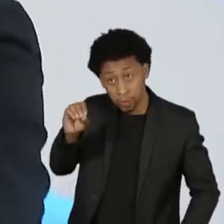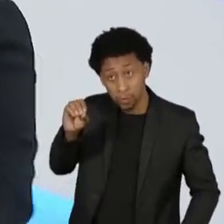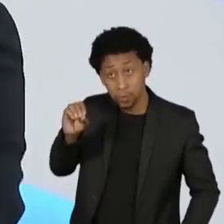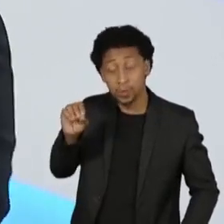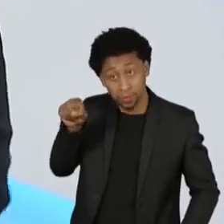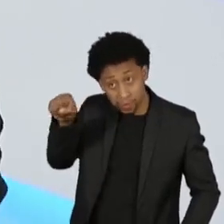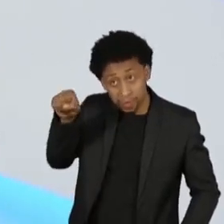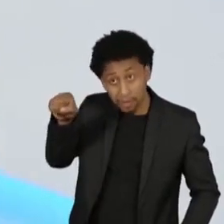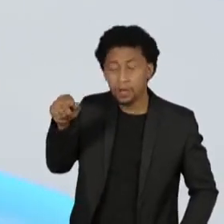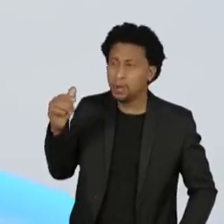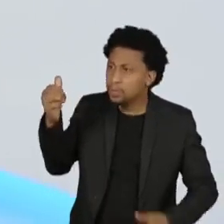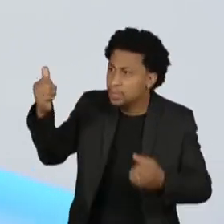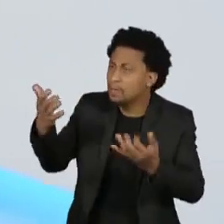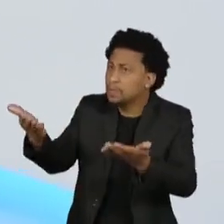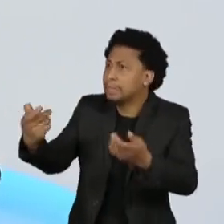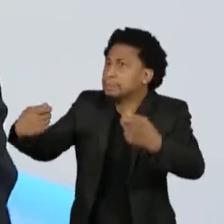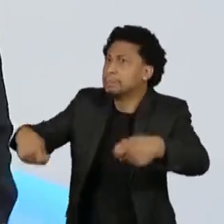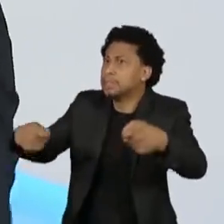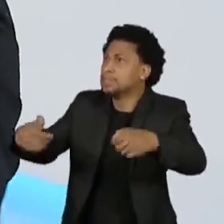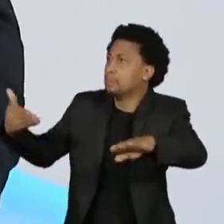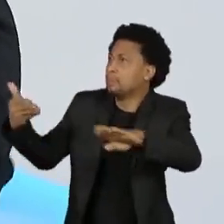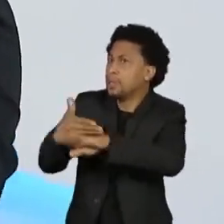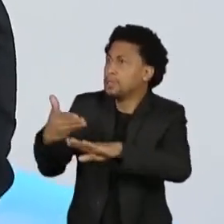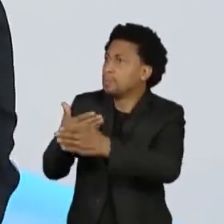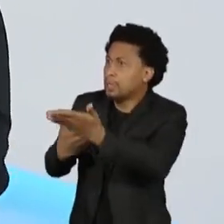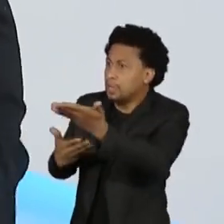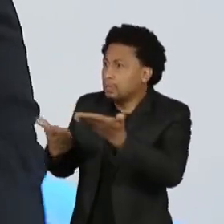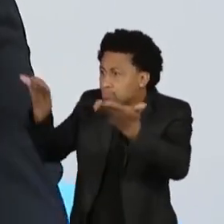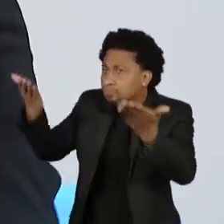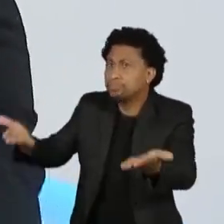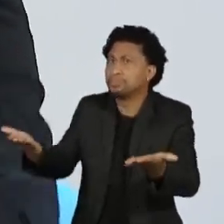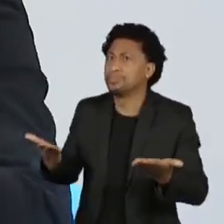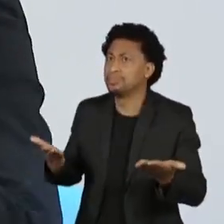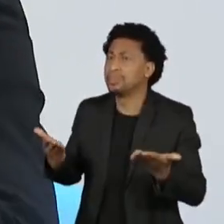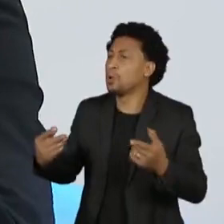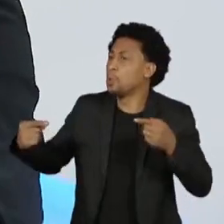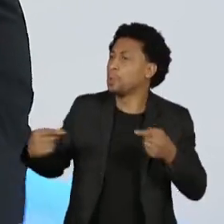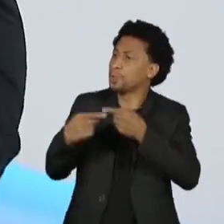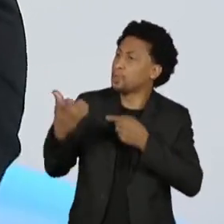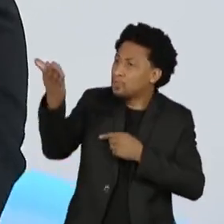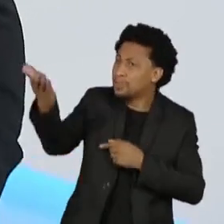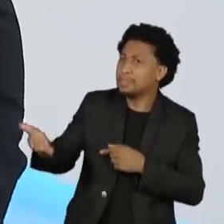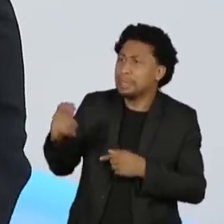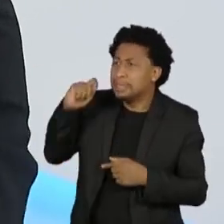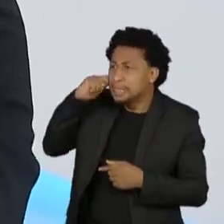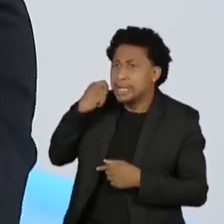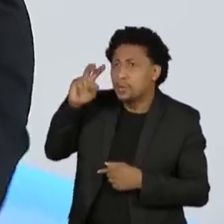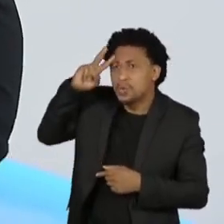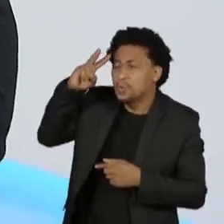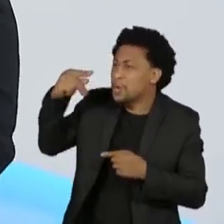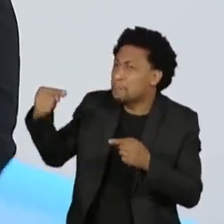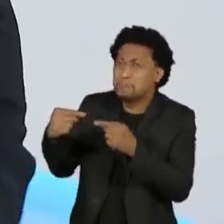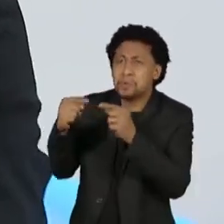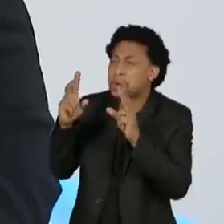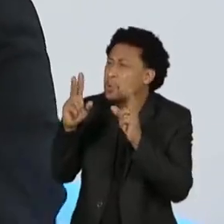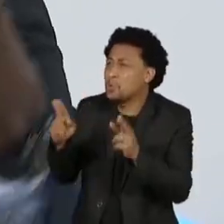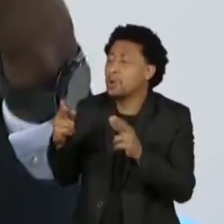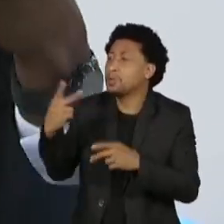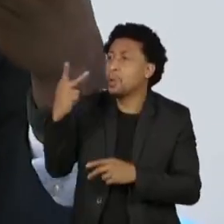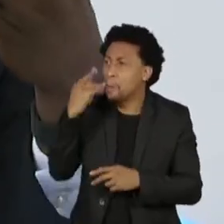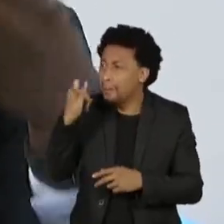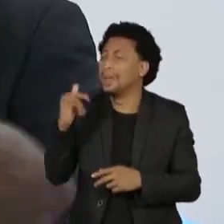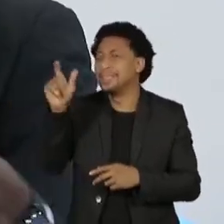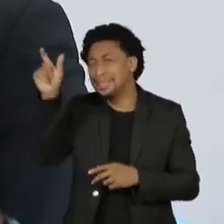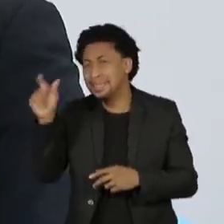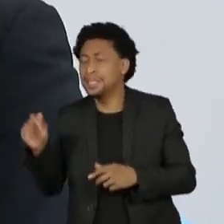você tem que fazer mais um homem negro o cara é a sua cara você tem a mesma história teu pai italiano